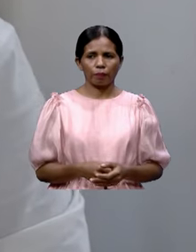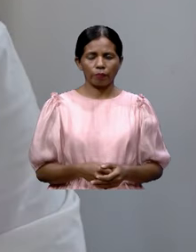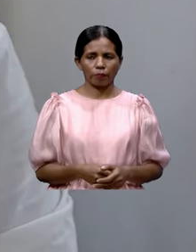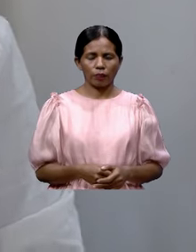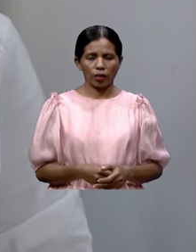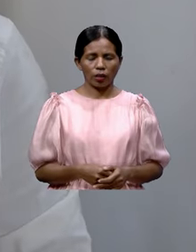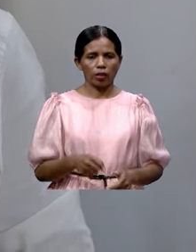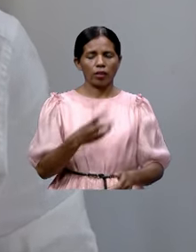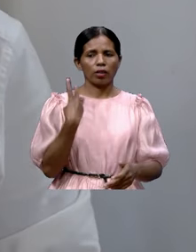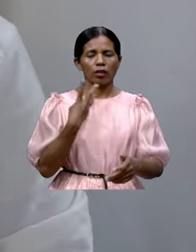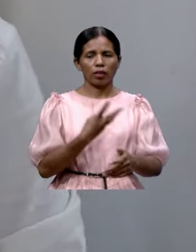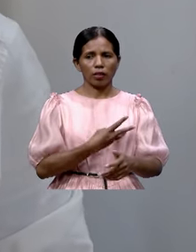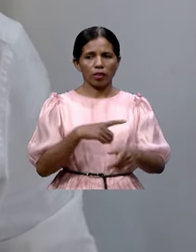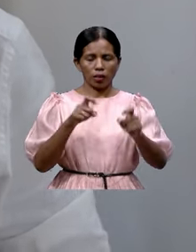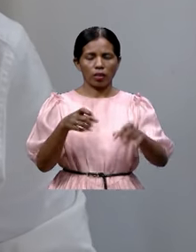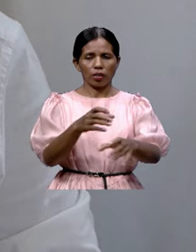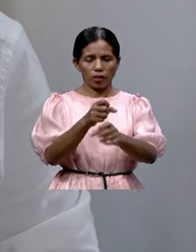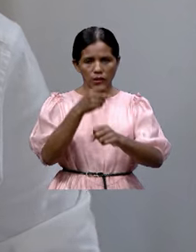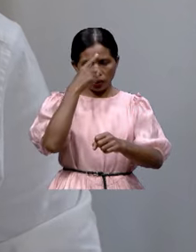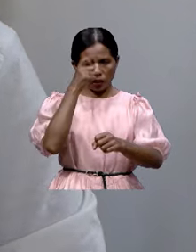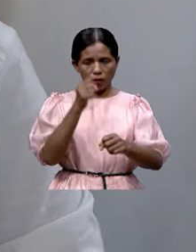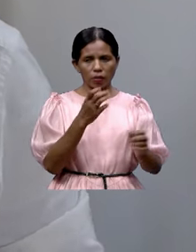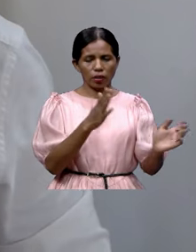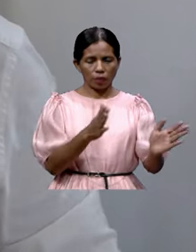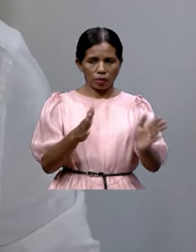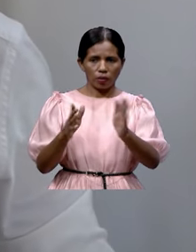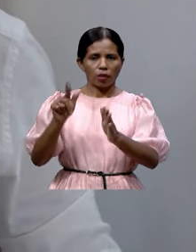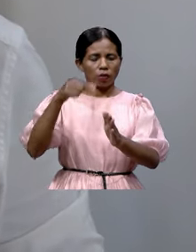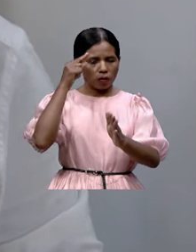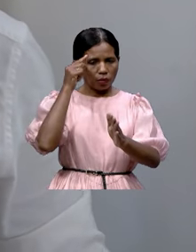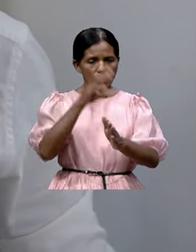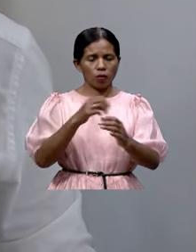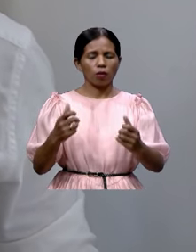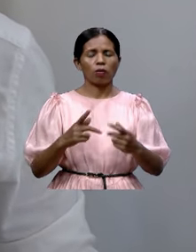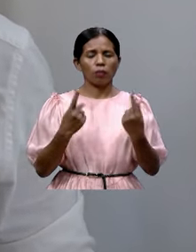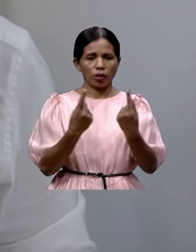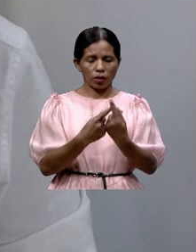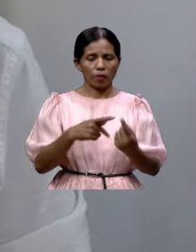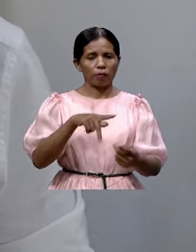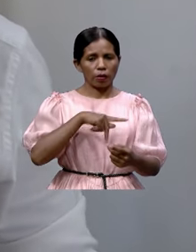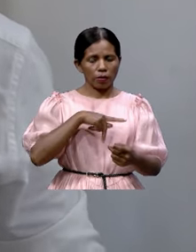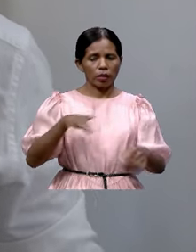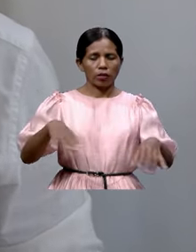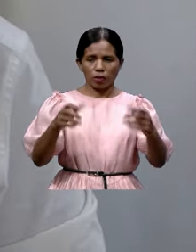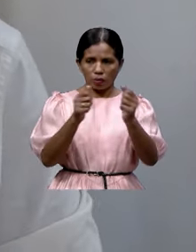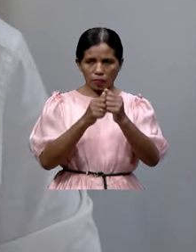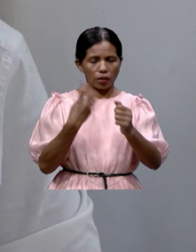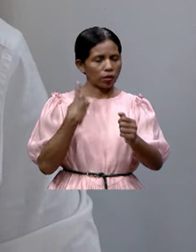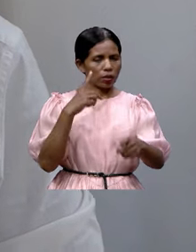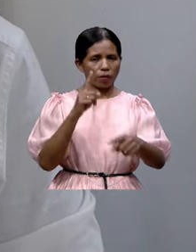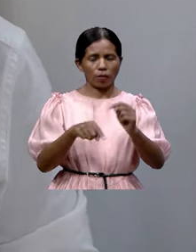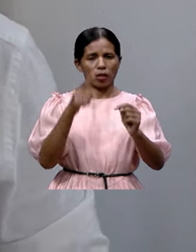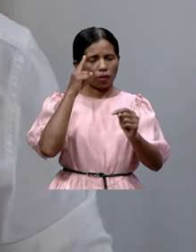ne konsekuensi ke ita tengi simu tamba ne, ita ingi preparadu. Governo sektor privado sirwisa mutuk. Itla lika hanu indo